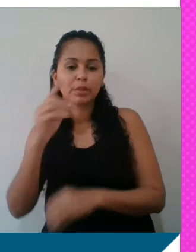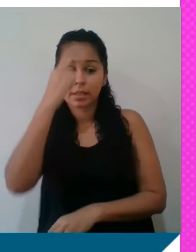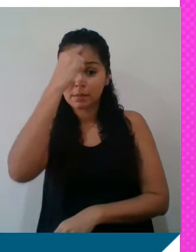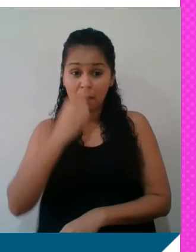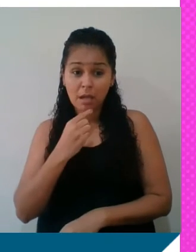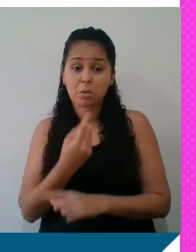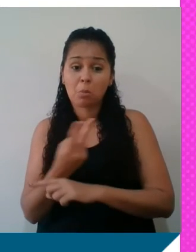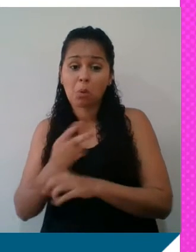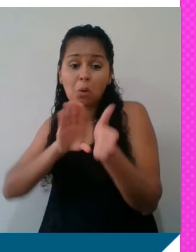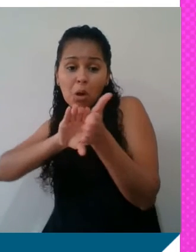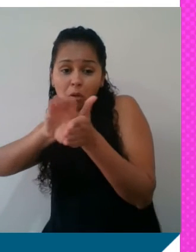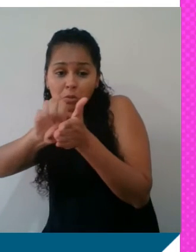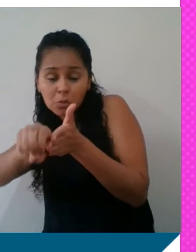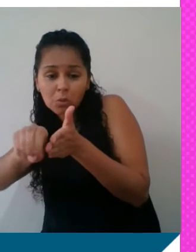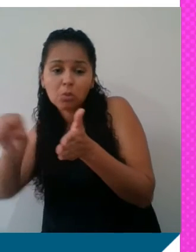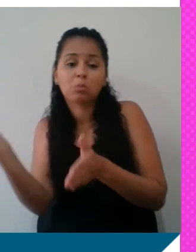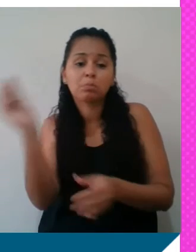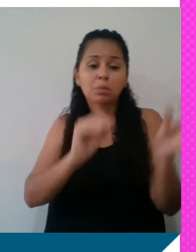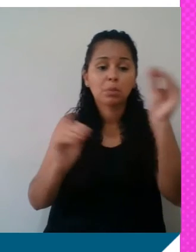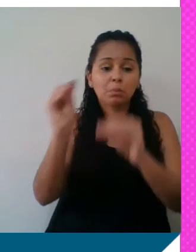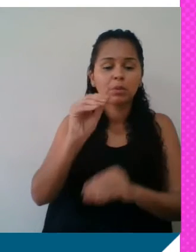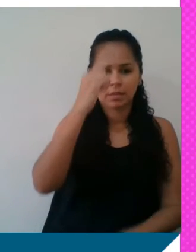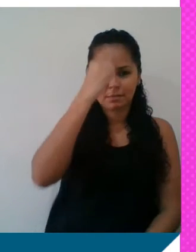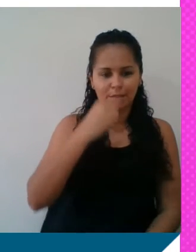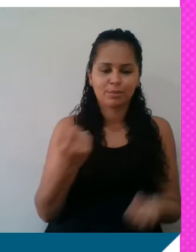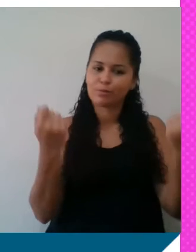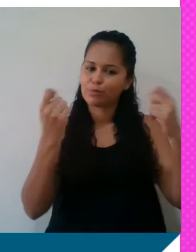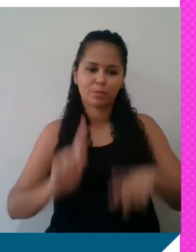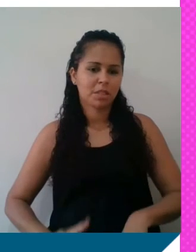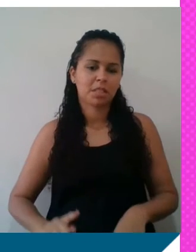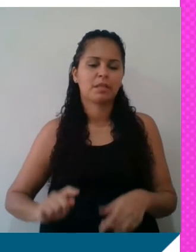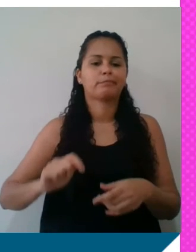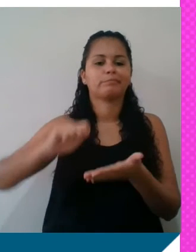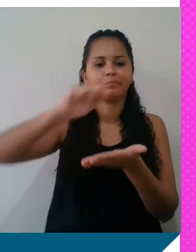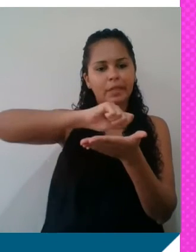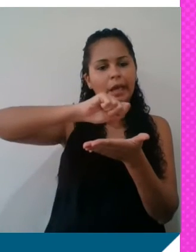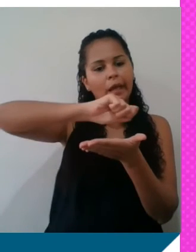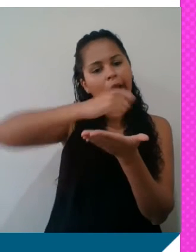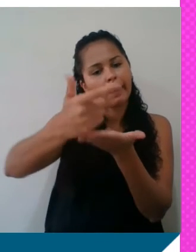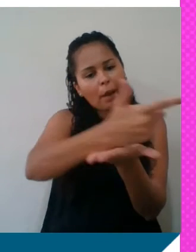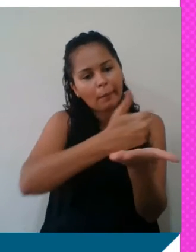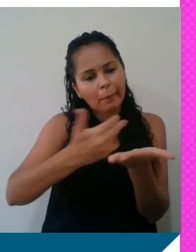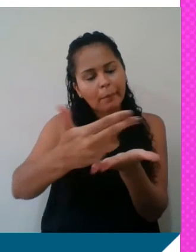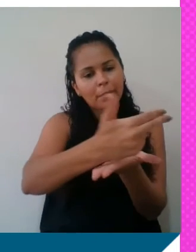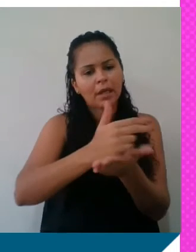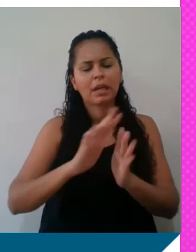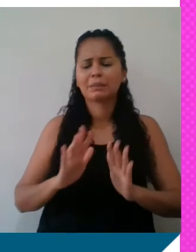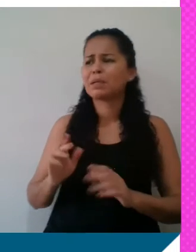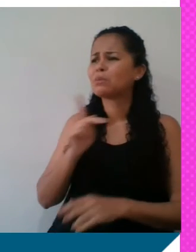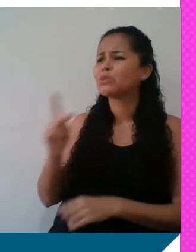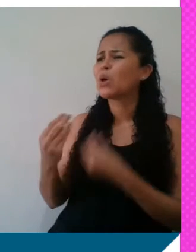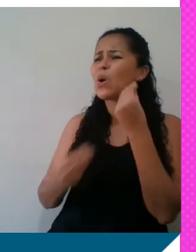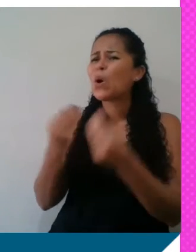Google, pega uma imagem e coloca direto lá. Você não precisa desenhar. Então, acaba saindo mais rápido, né? Você consegue produzir mais rápido. Ah, professora, mas como eu